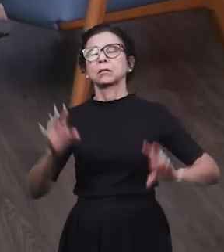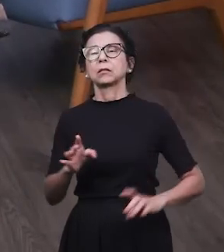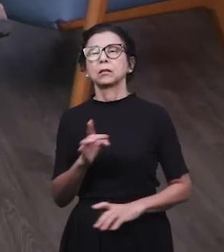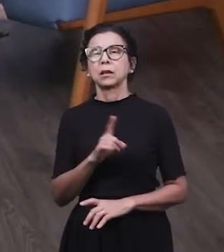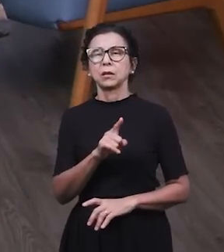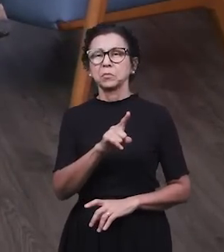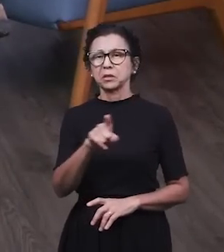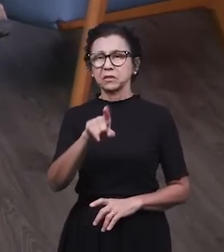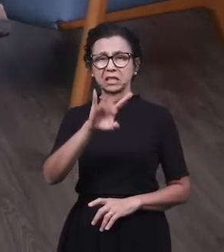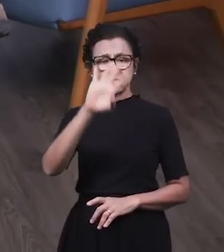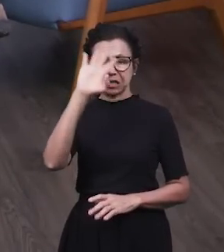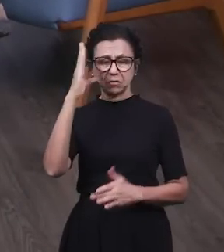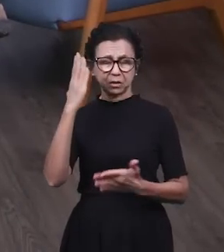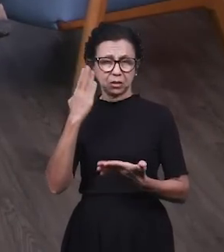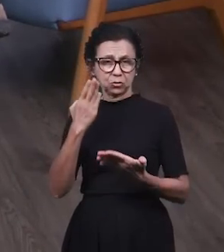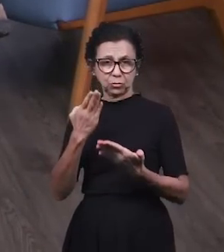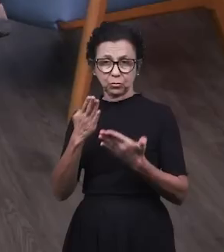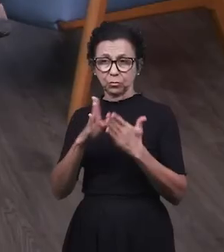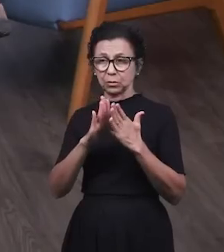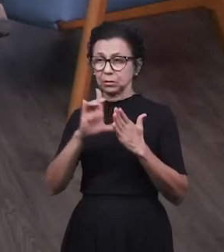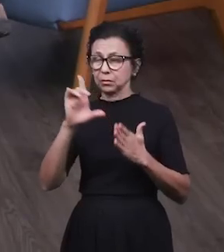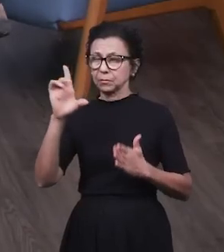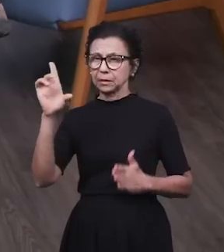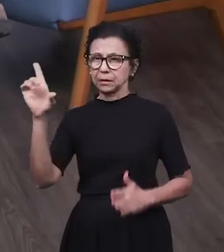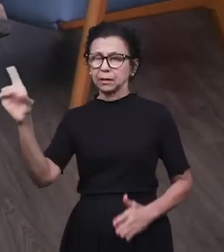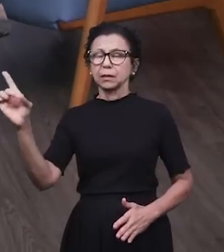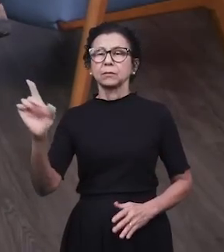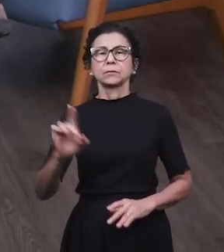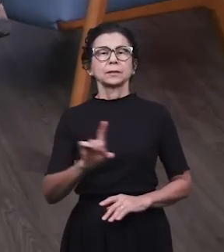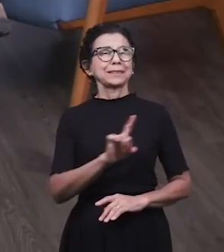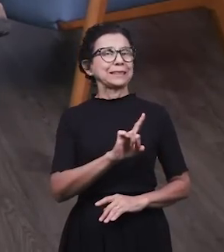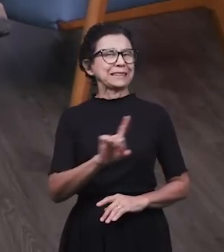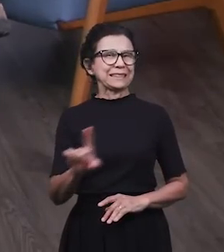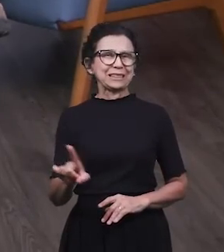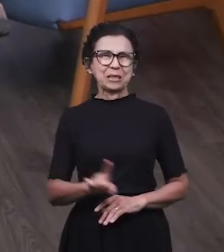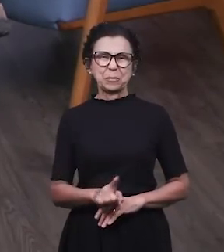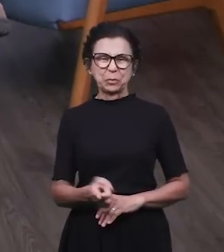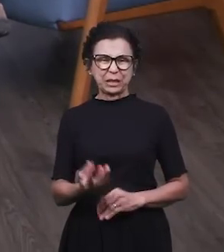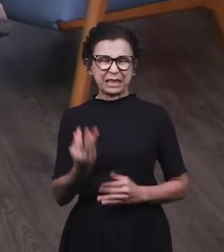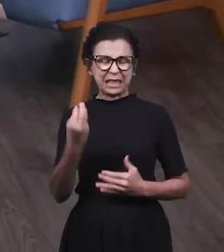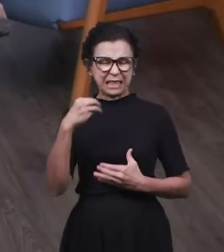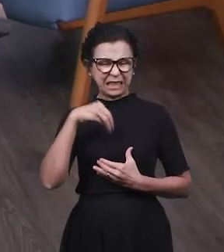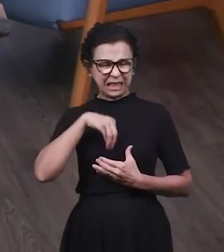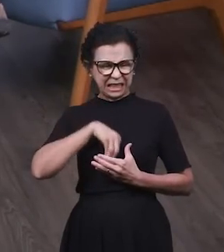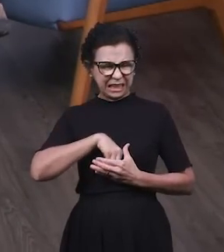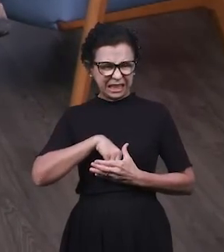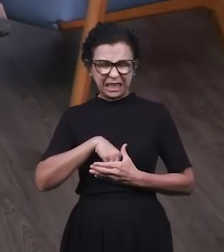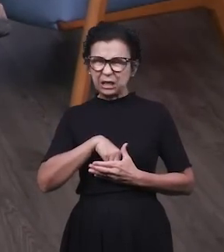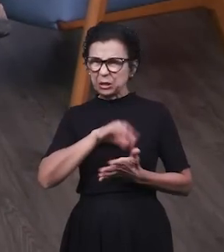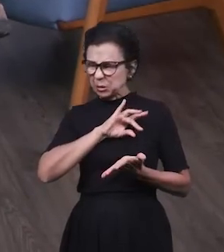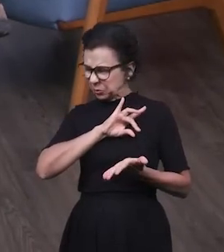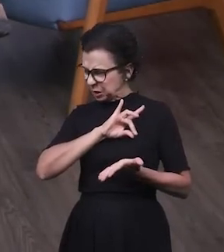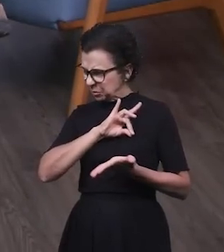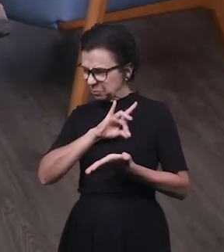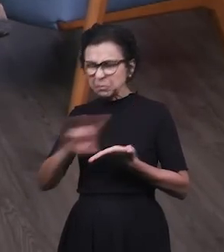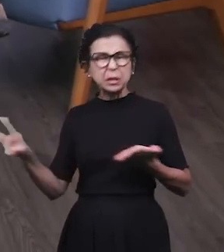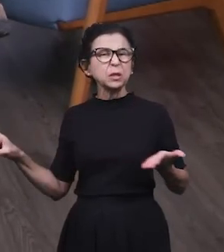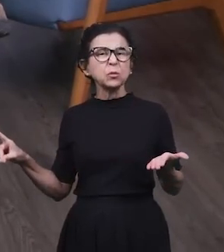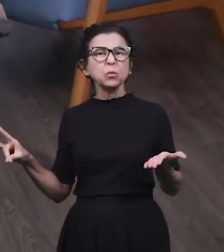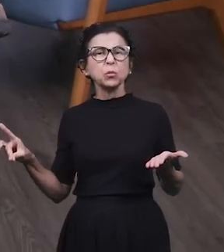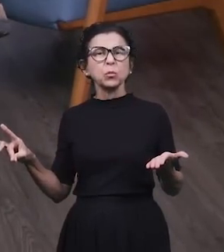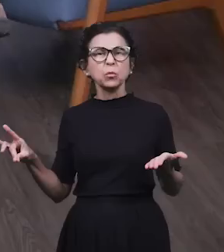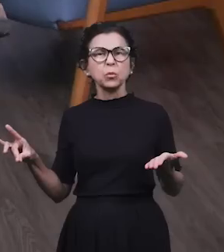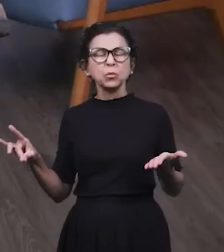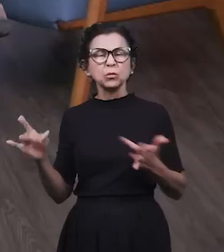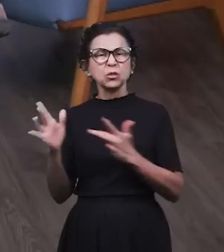não deu total crédito à palavra, mas é aquele que de verdade se opõe. Ele se torna um